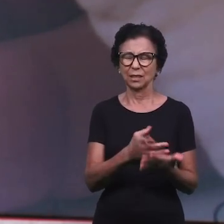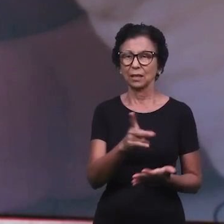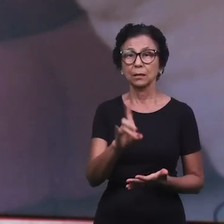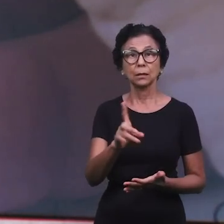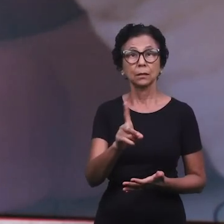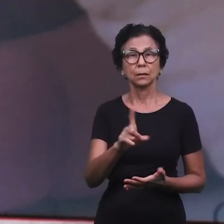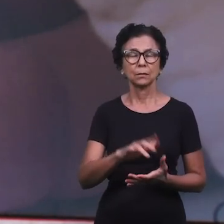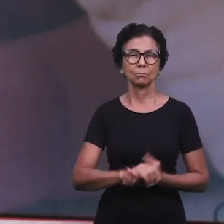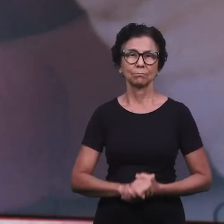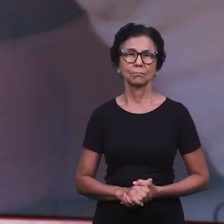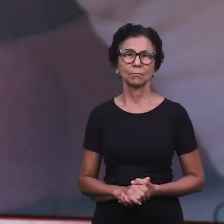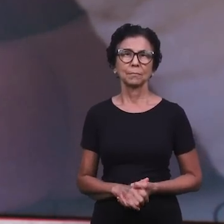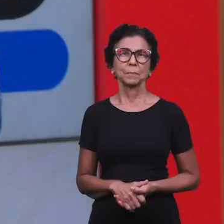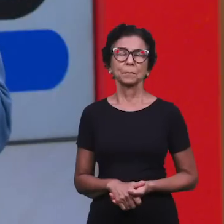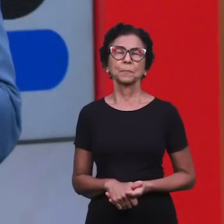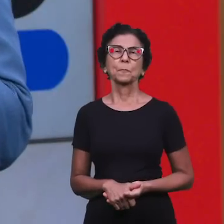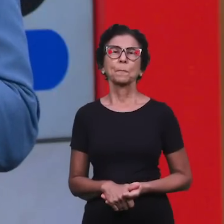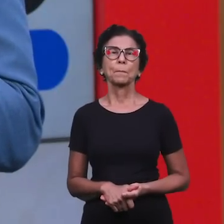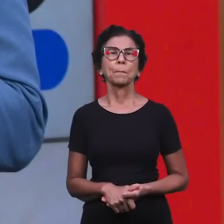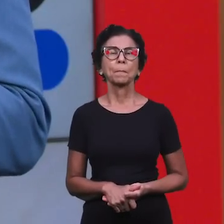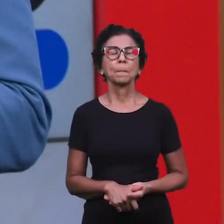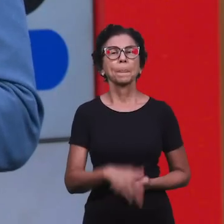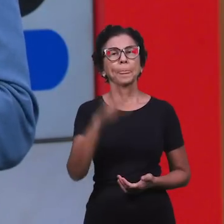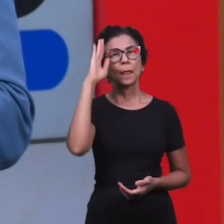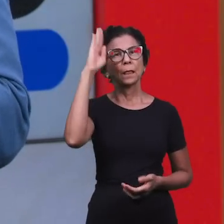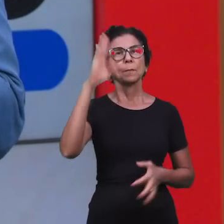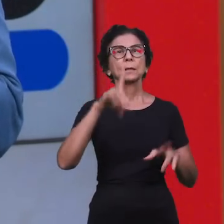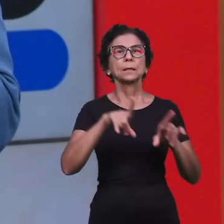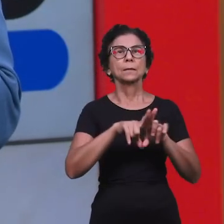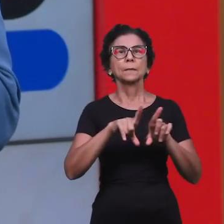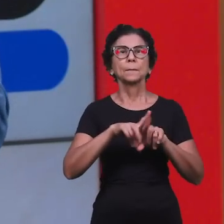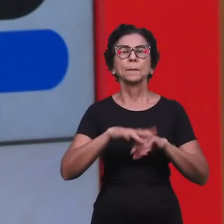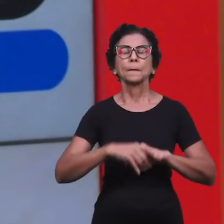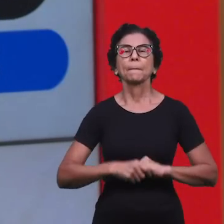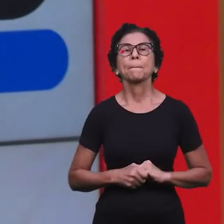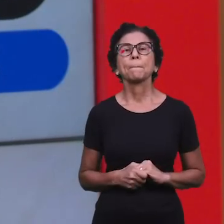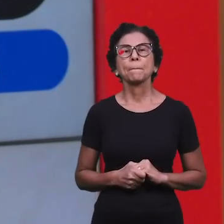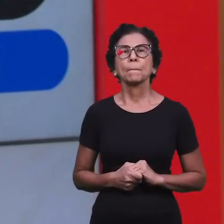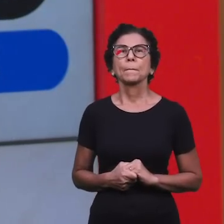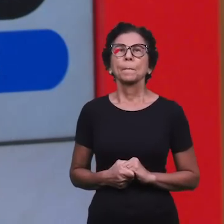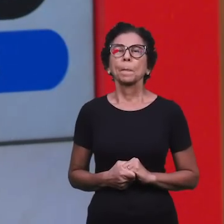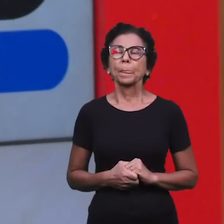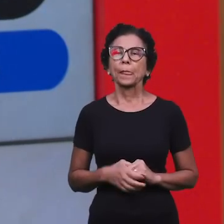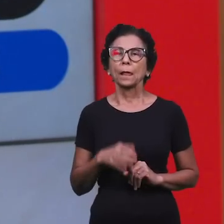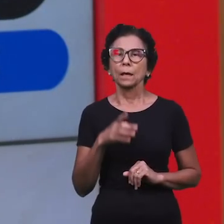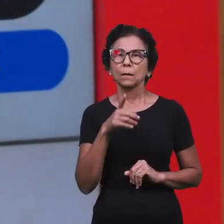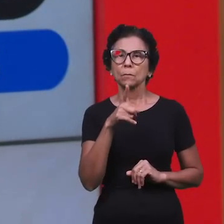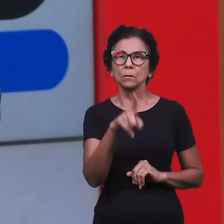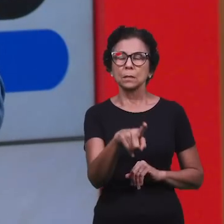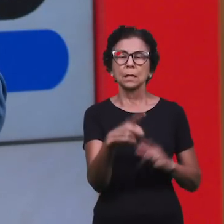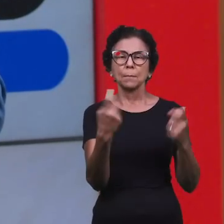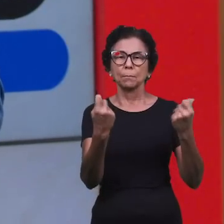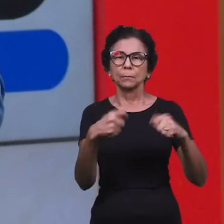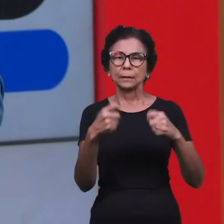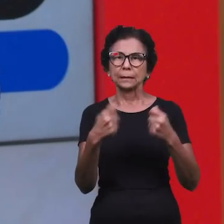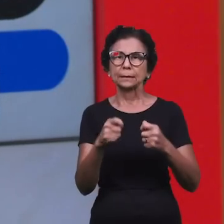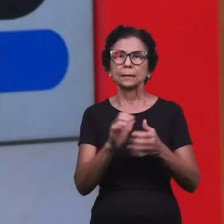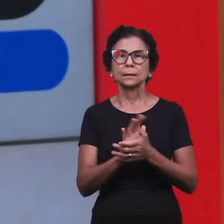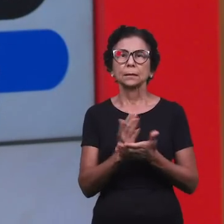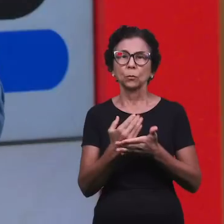estudos, tá bom? Agora, é fundamental também que haja consistência. Nós já falamos isso,